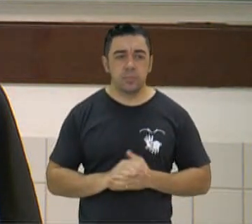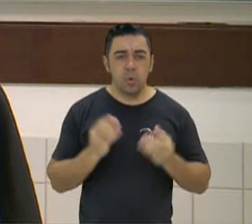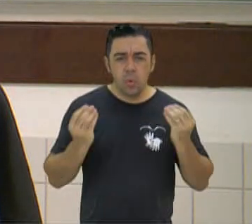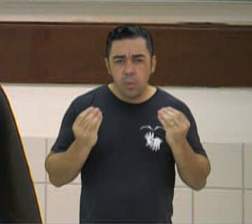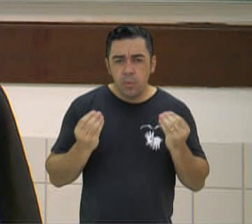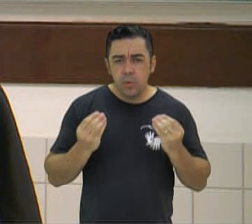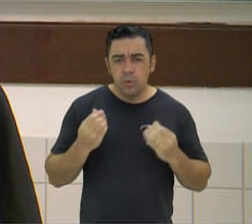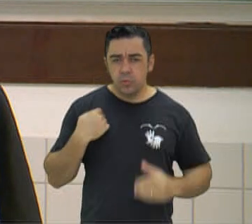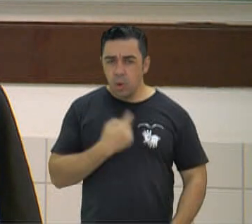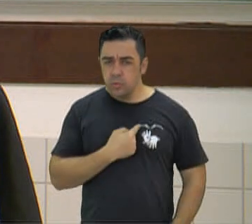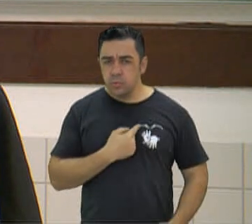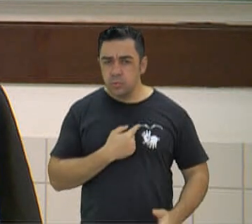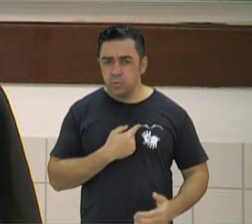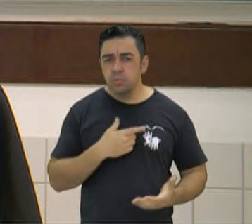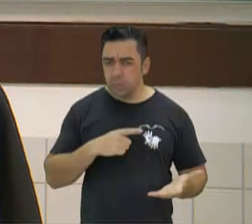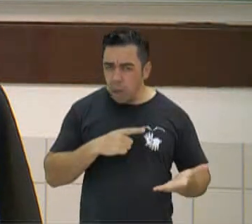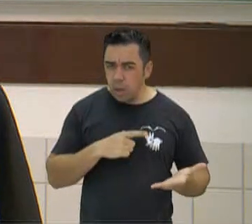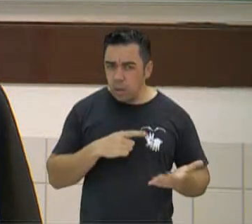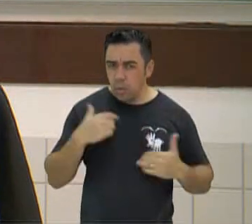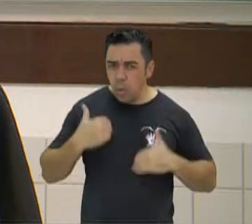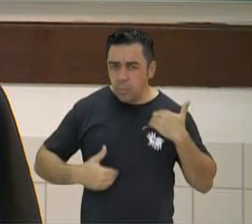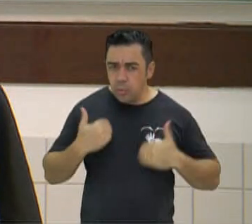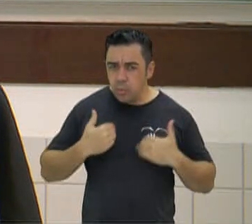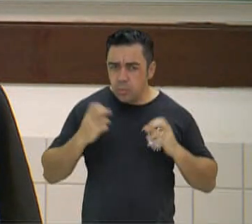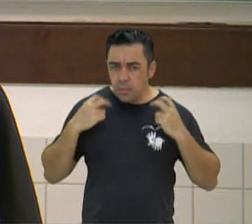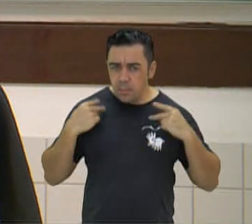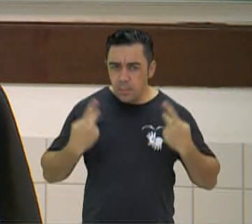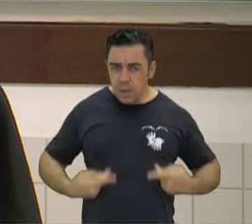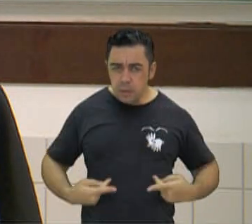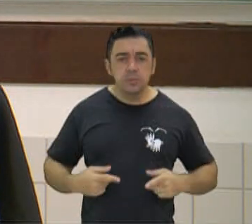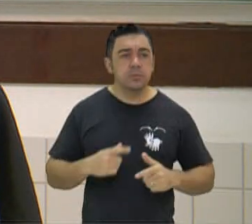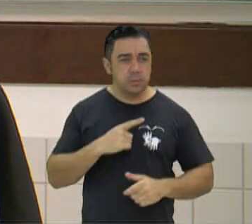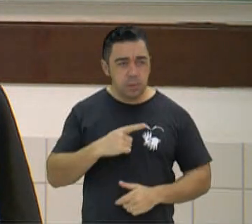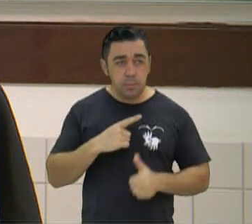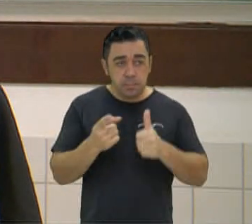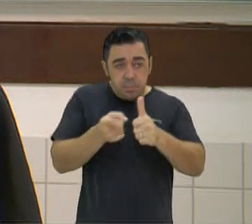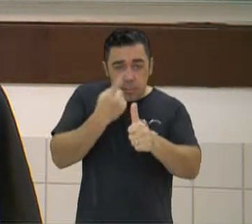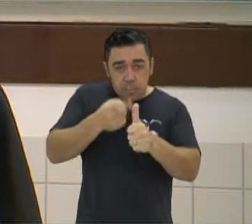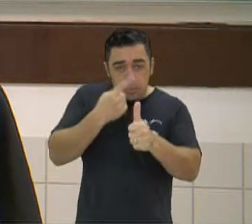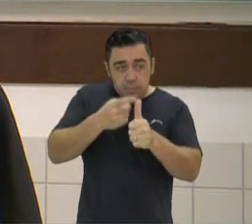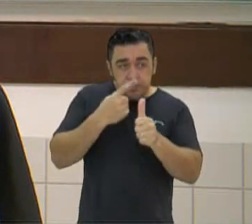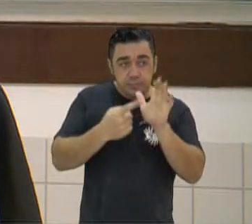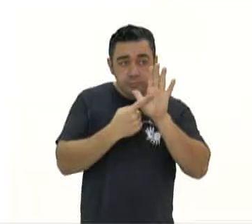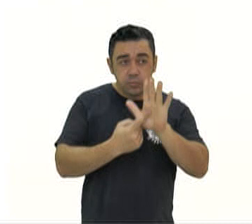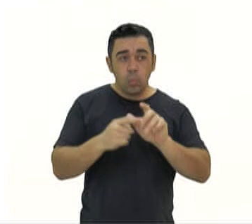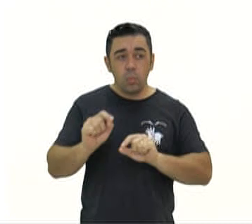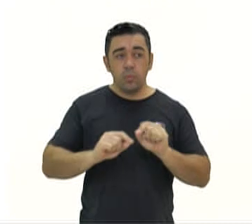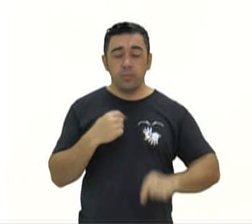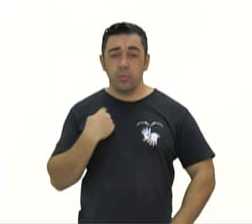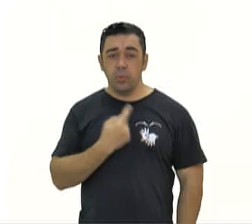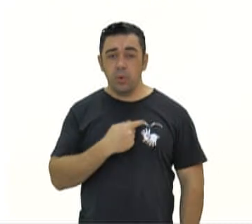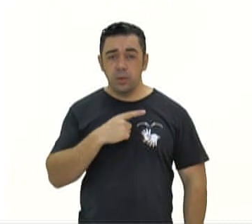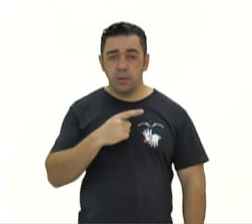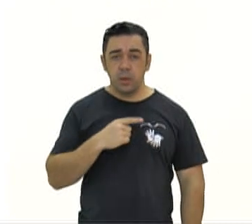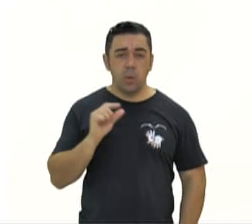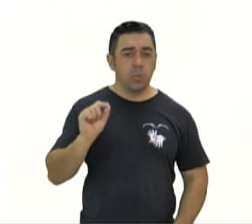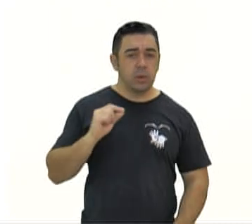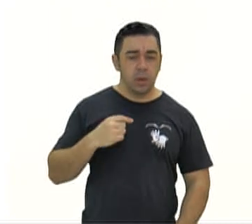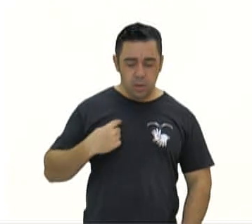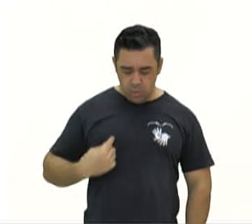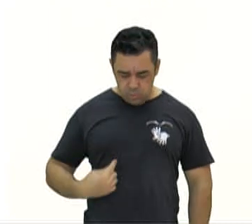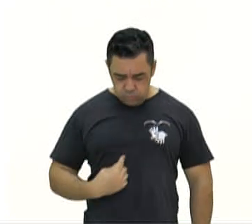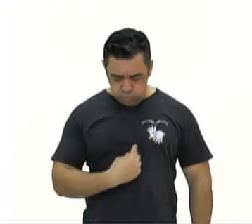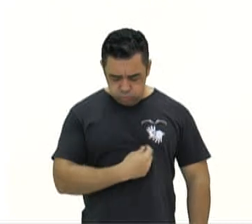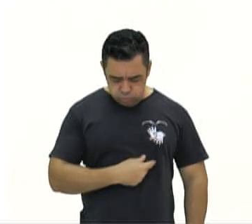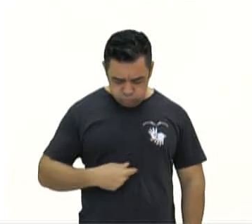órgãos vestigiais? A gente também tem. Primeira coisa que eu vou mostrar para vocês aqui é o que a gente chama de apêndice,